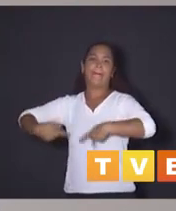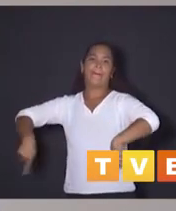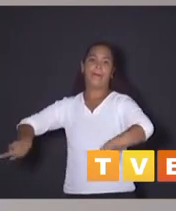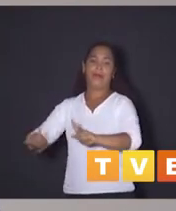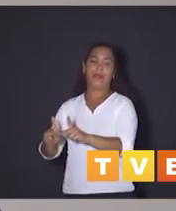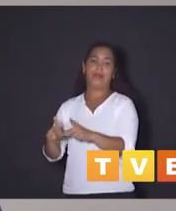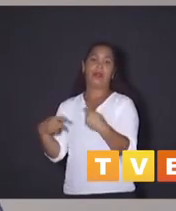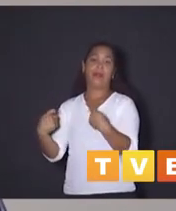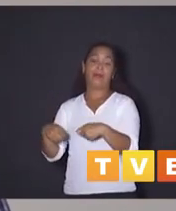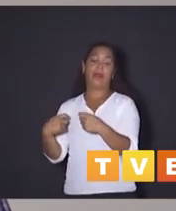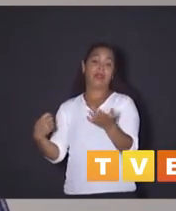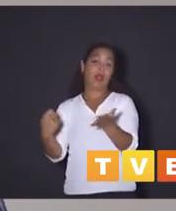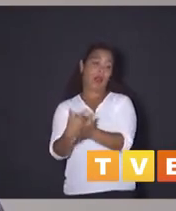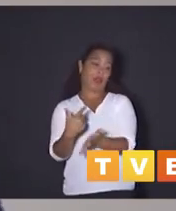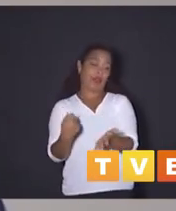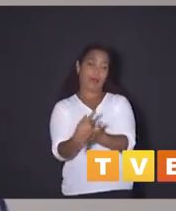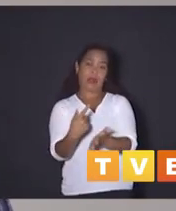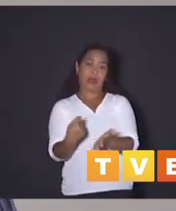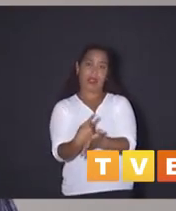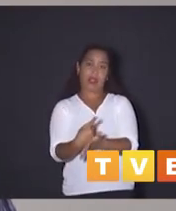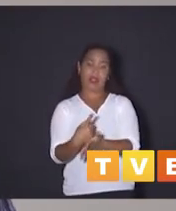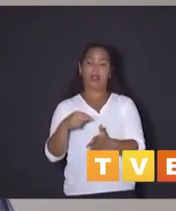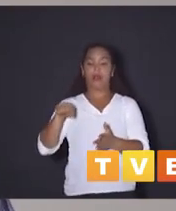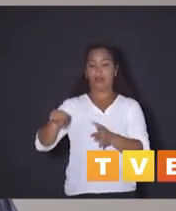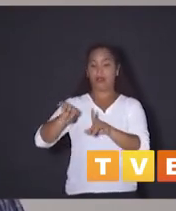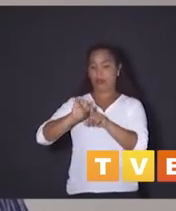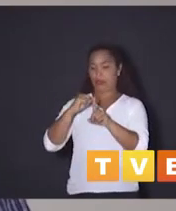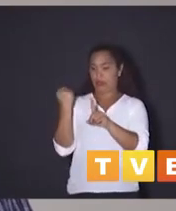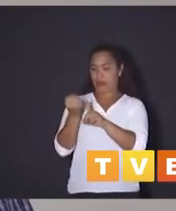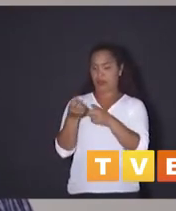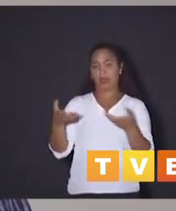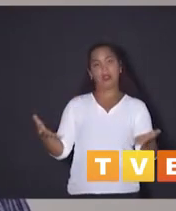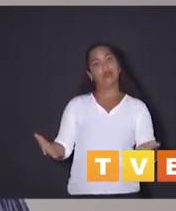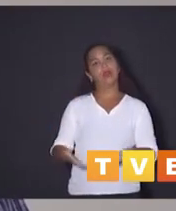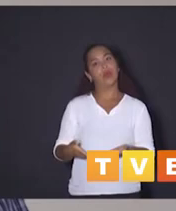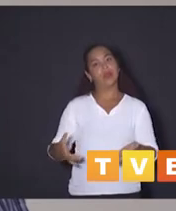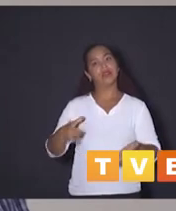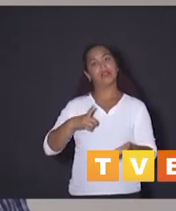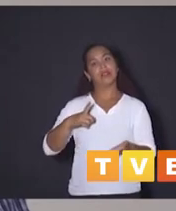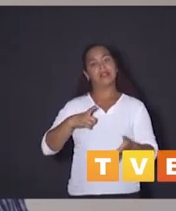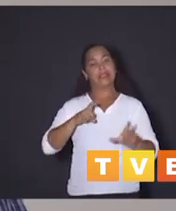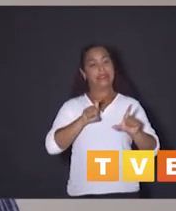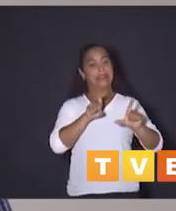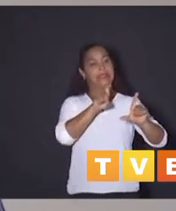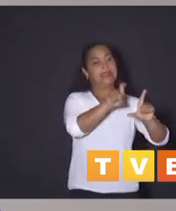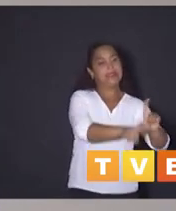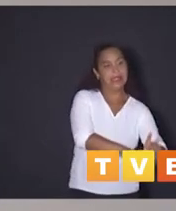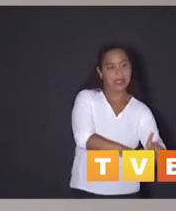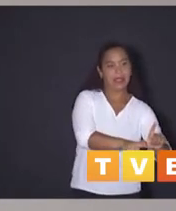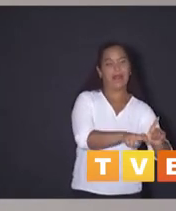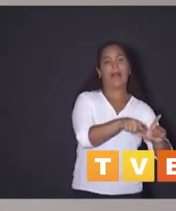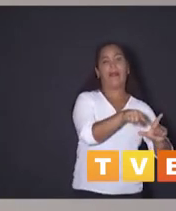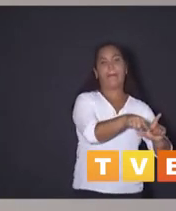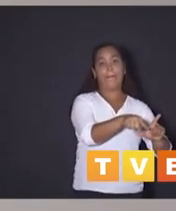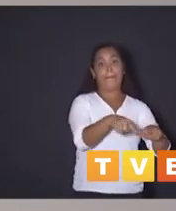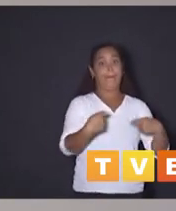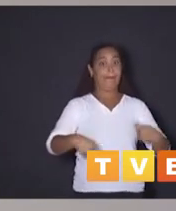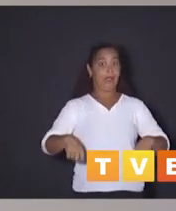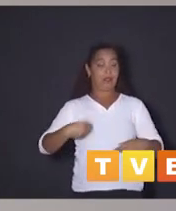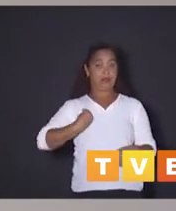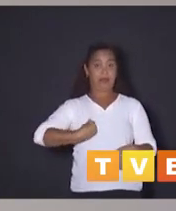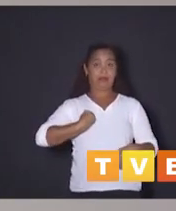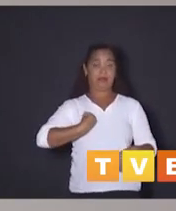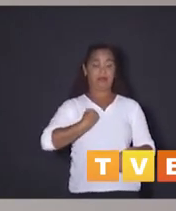consumir então ou seja a gente a sociedade contemporânea de hoje tem uma dependência enorme a sobrevivência